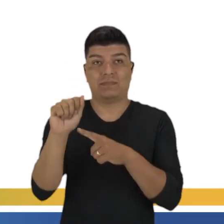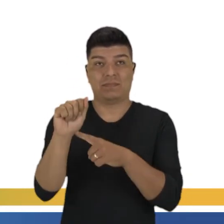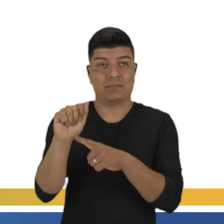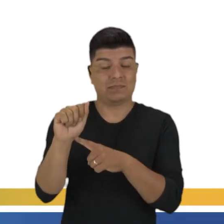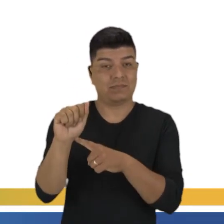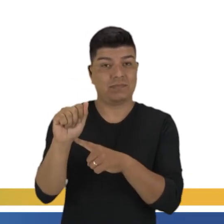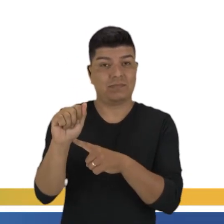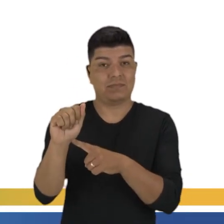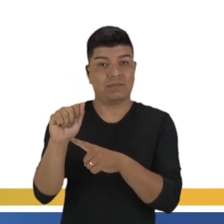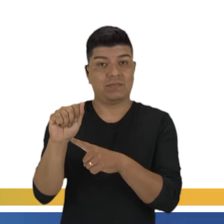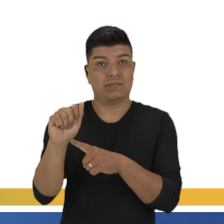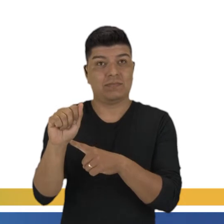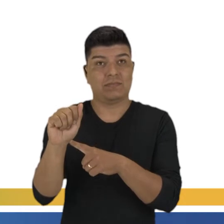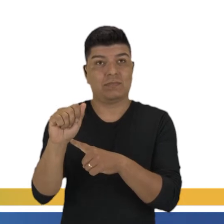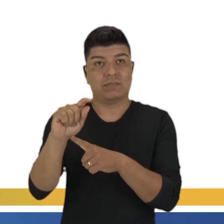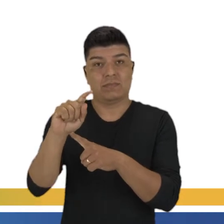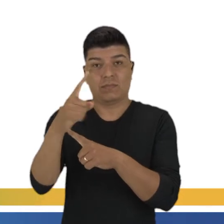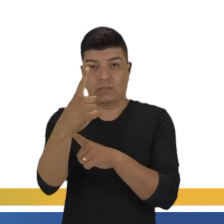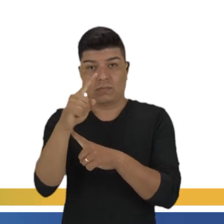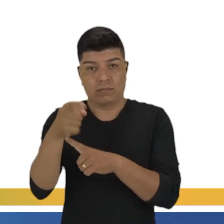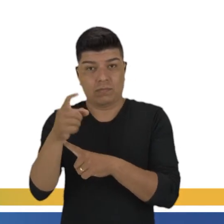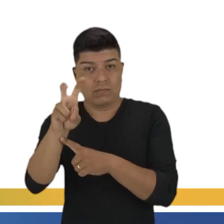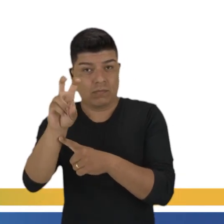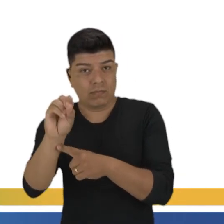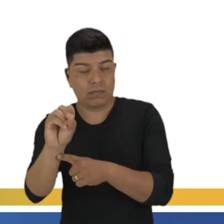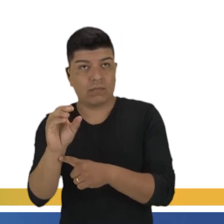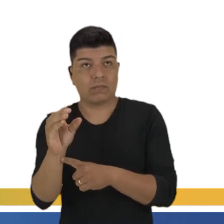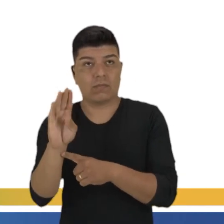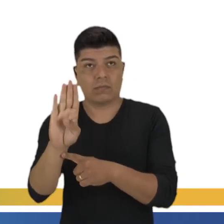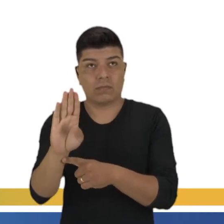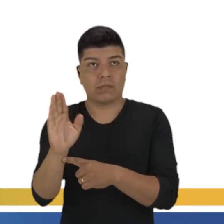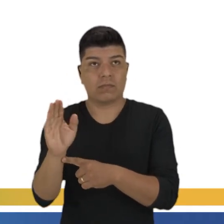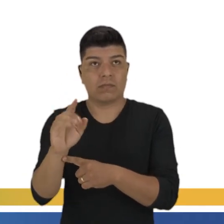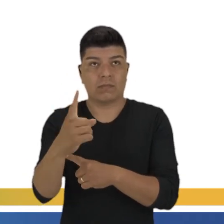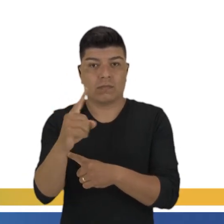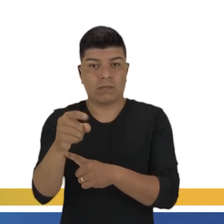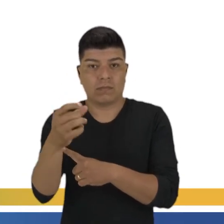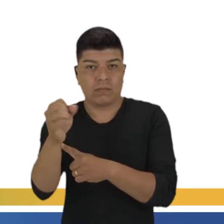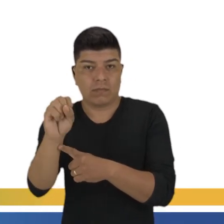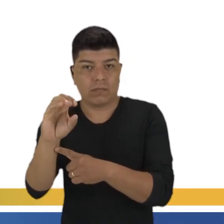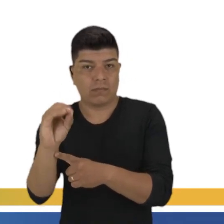A, R$1,50. Na alternativa B,